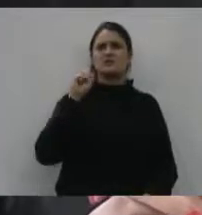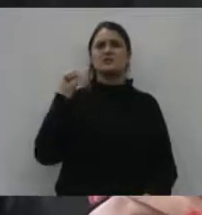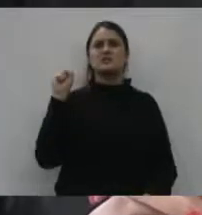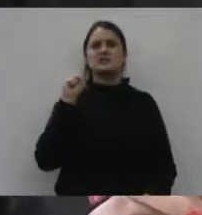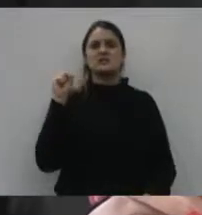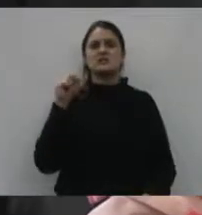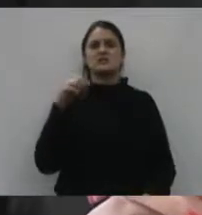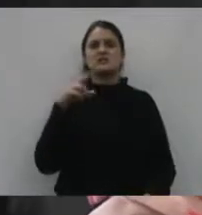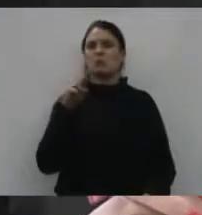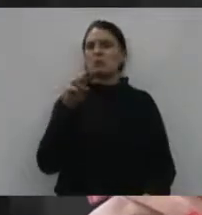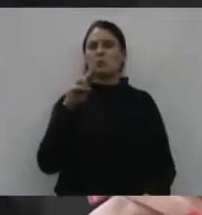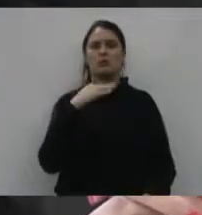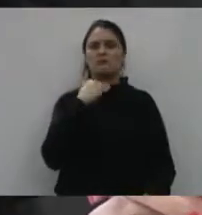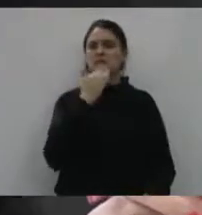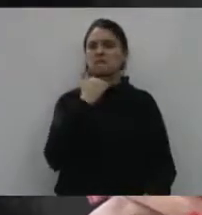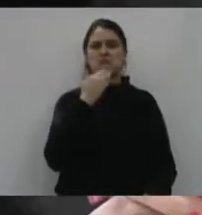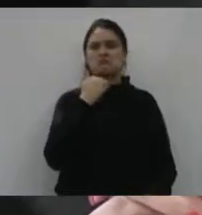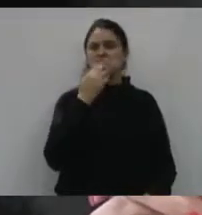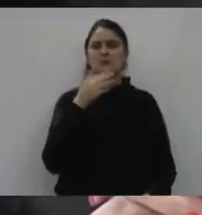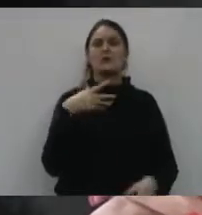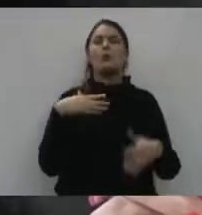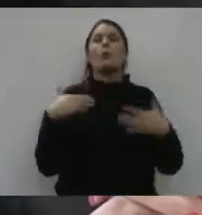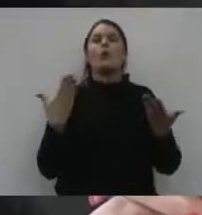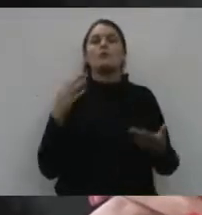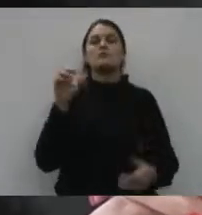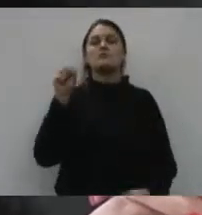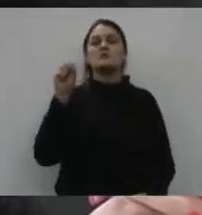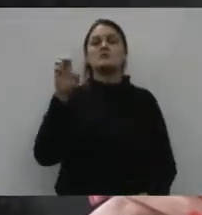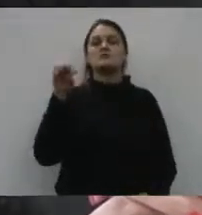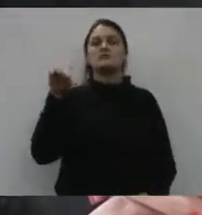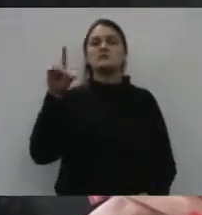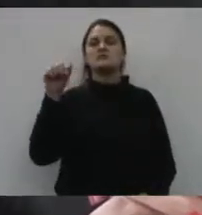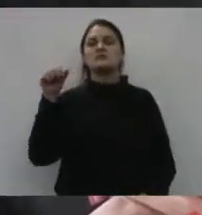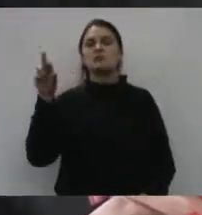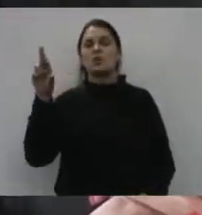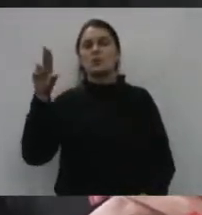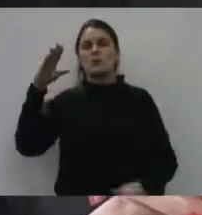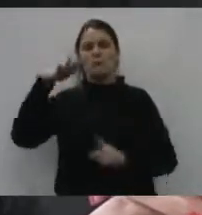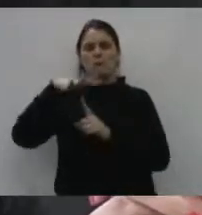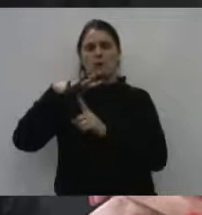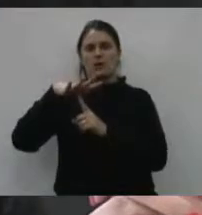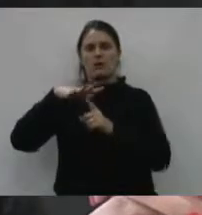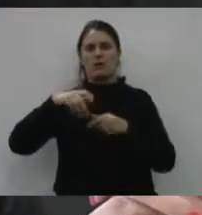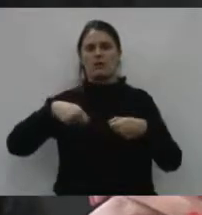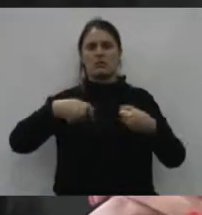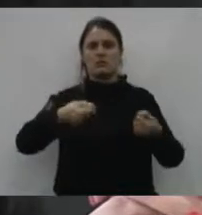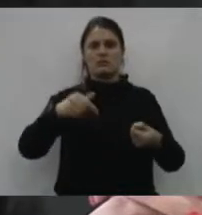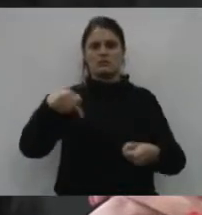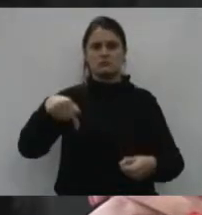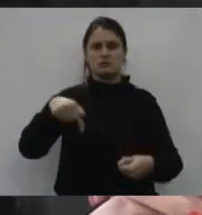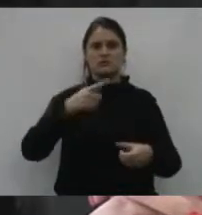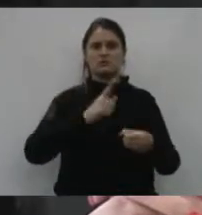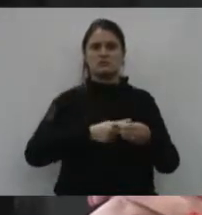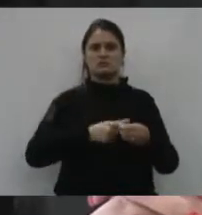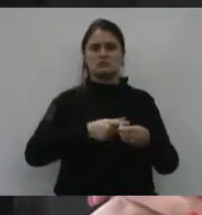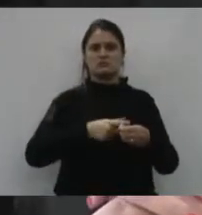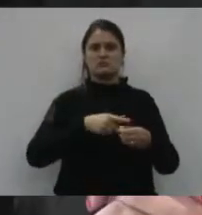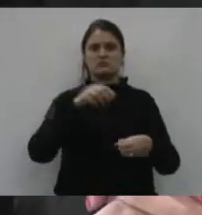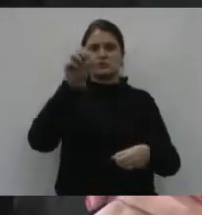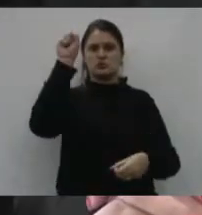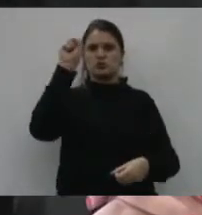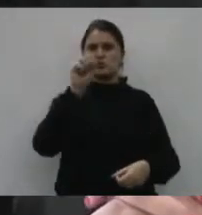me citem um aqui, um benefício que um dos senadores nossos do Paraná trouxe para a região sul, para os nossos 12 municípios aqui.